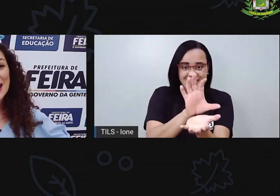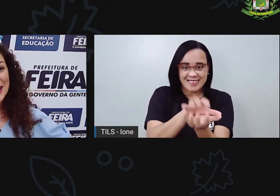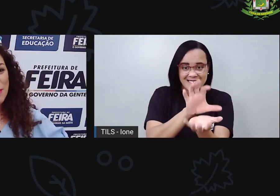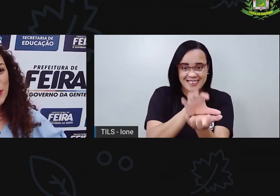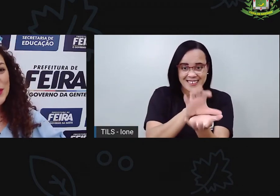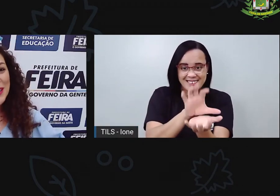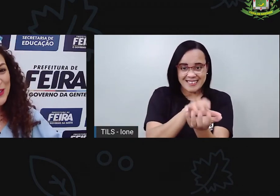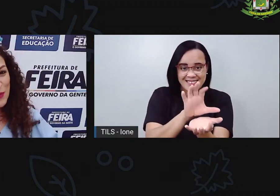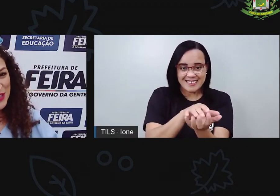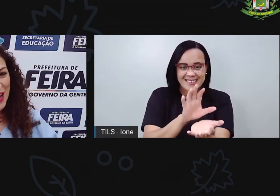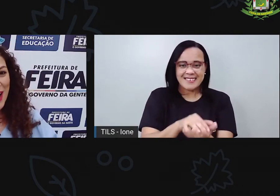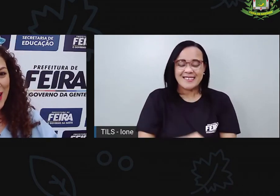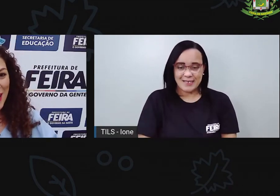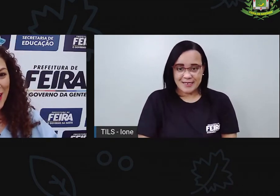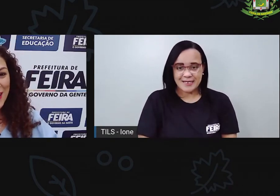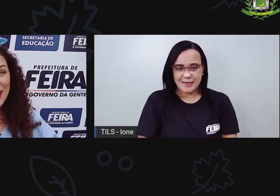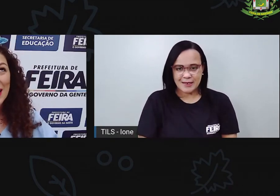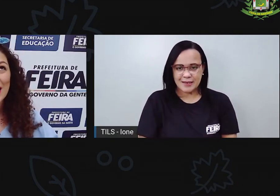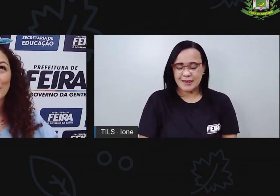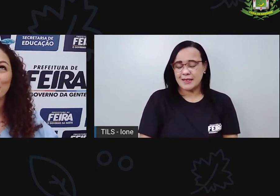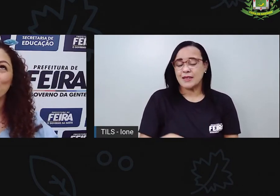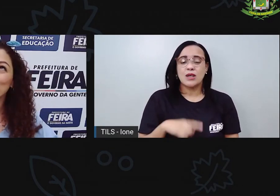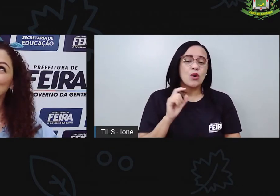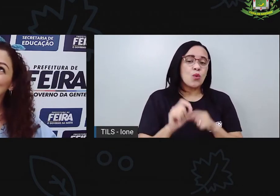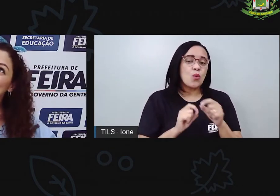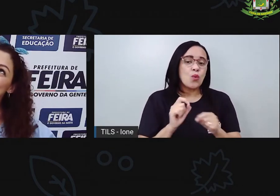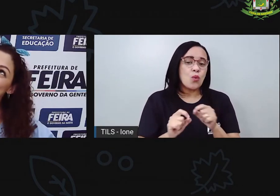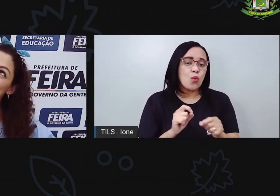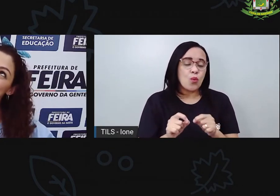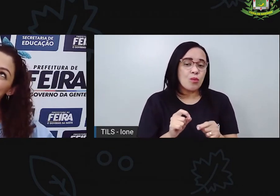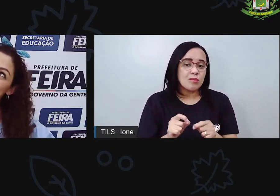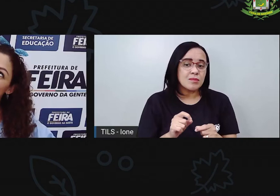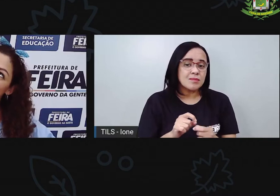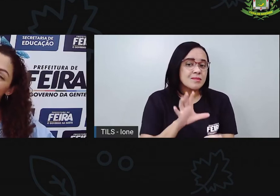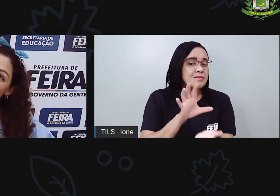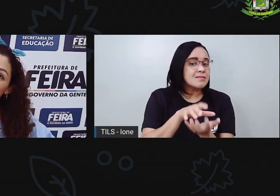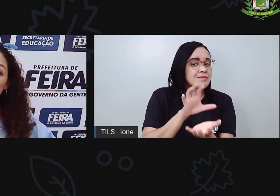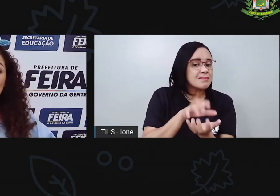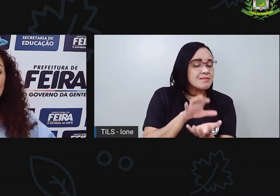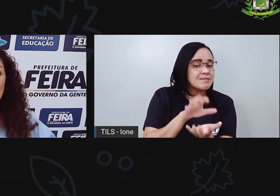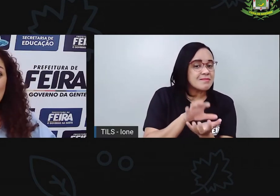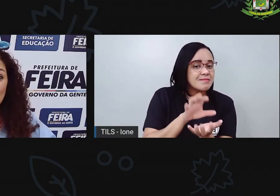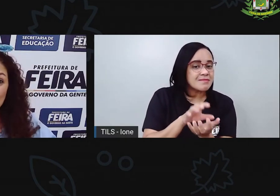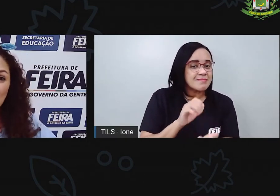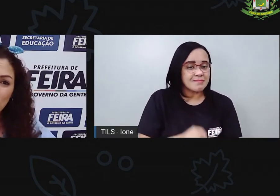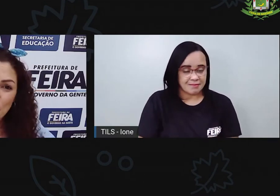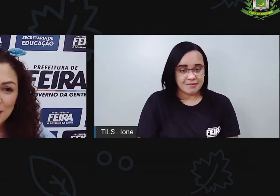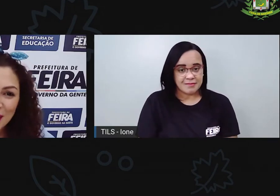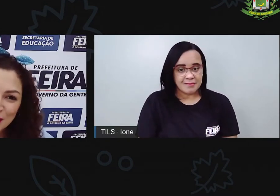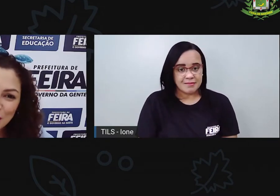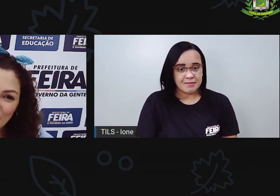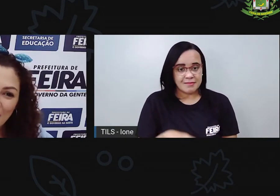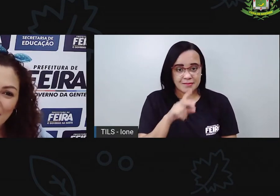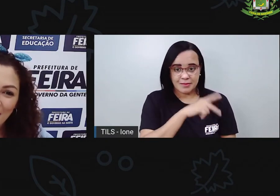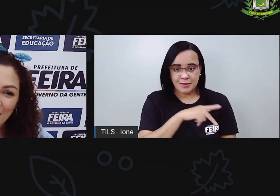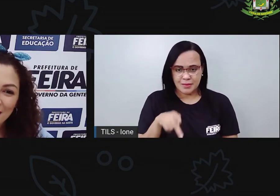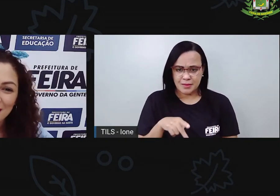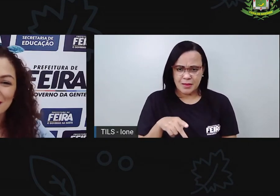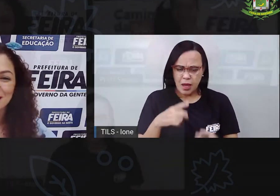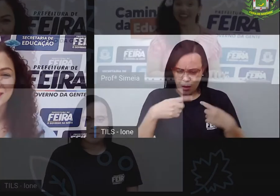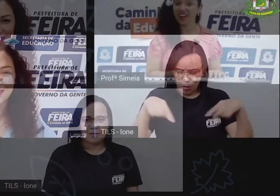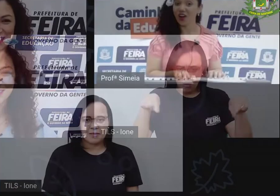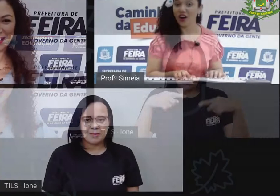que tem música sobre jacaré um deixe-me pensar para se tem música de